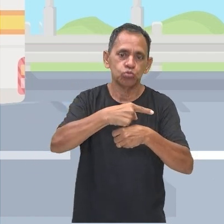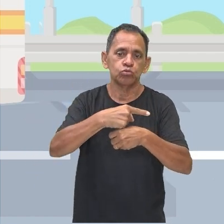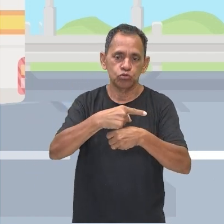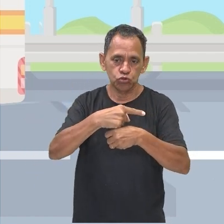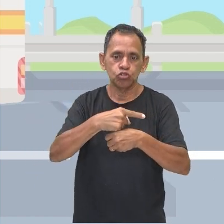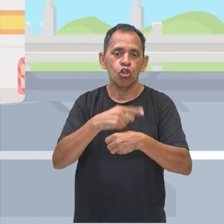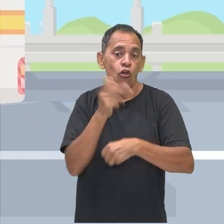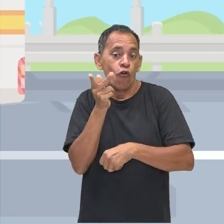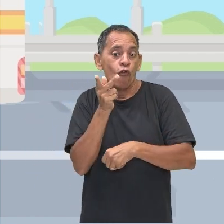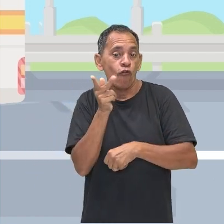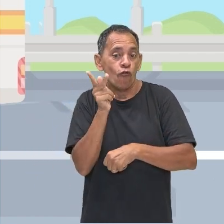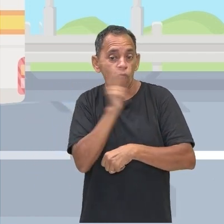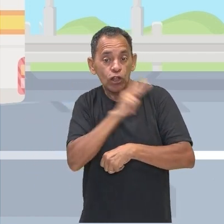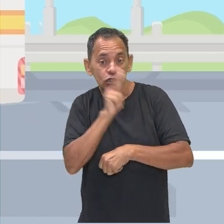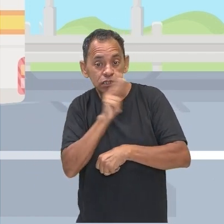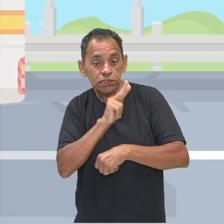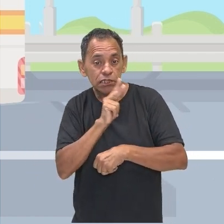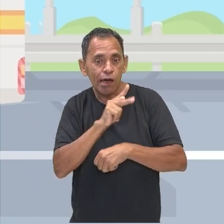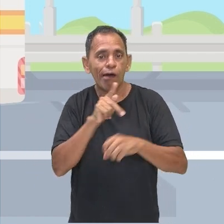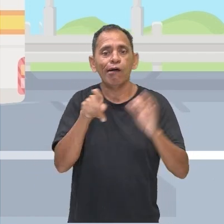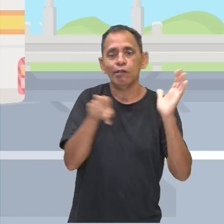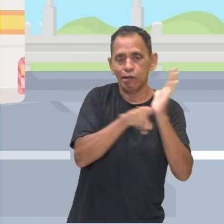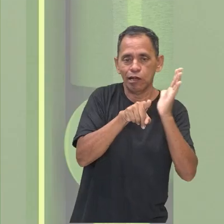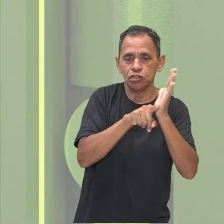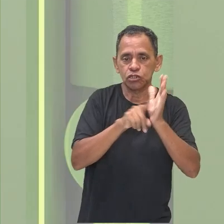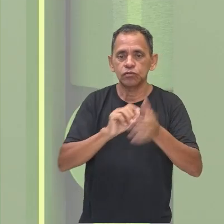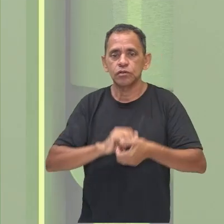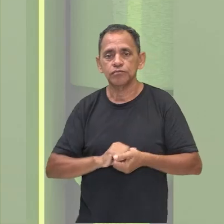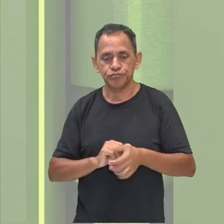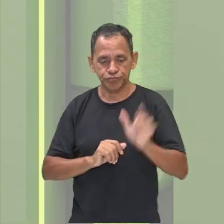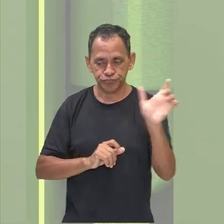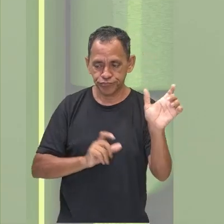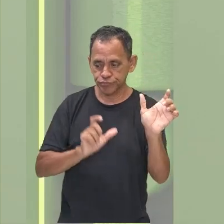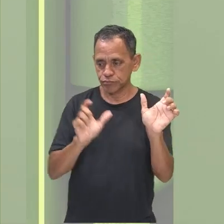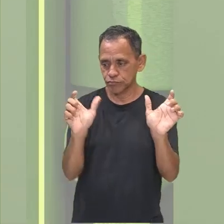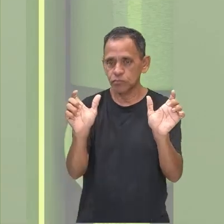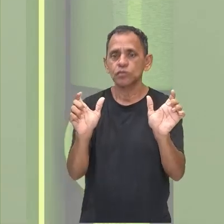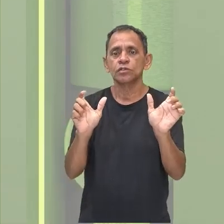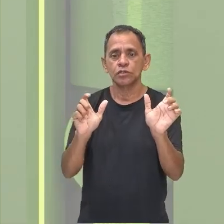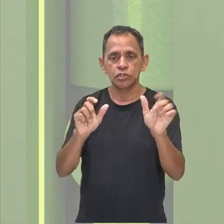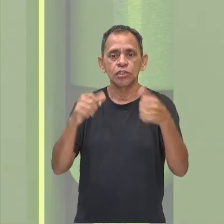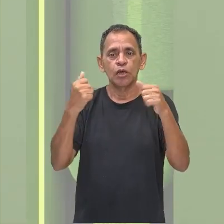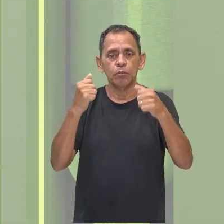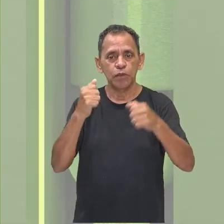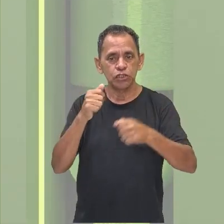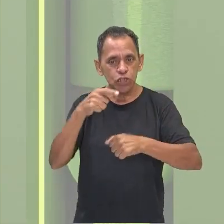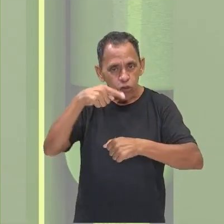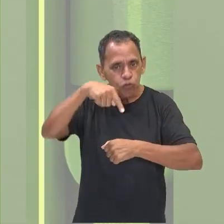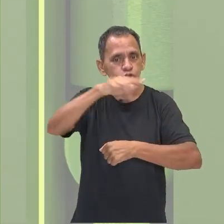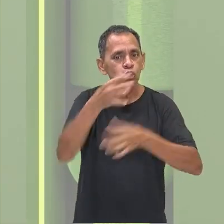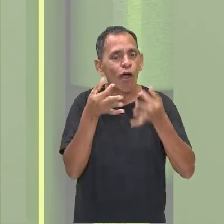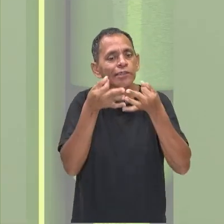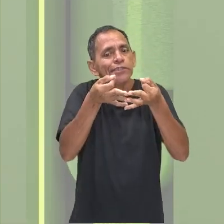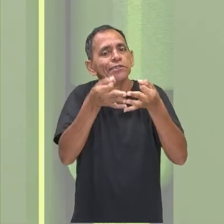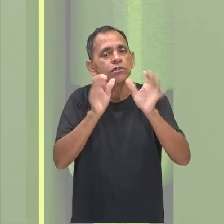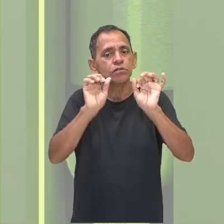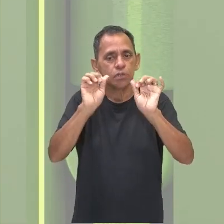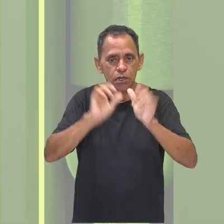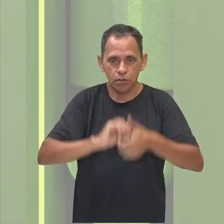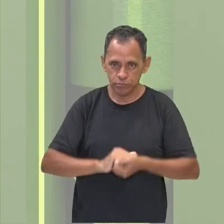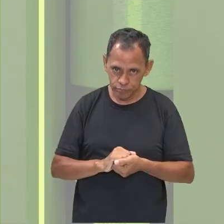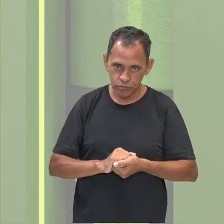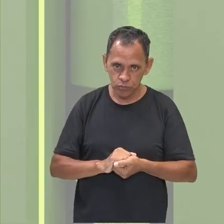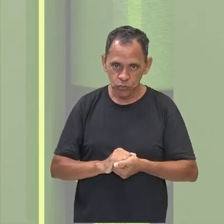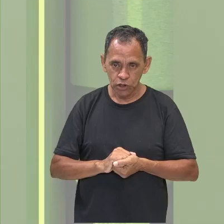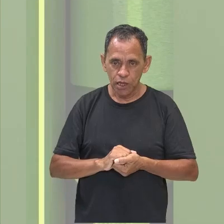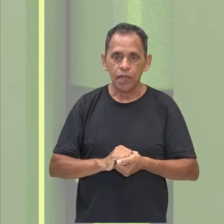portanto movimento retrógrado tá pessoal então muito simples de identificar aí tanto na imagem quanto no texto tá